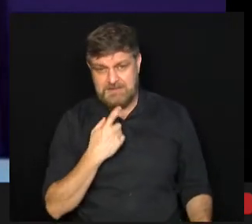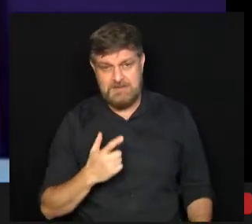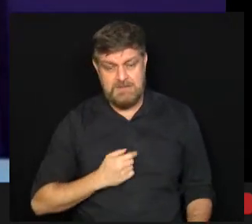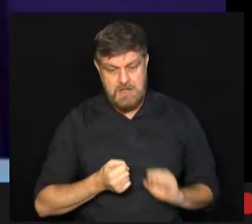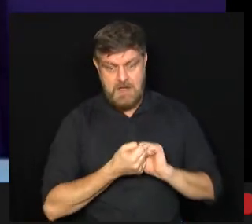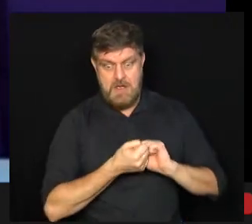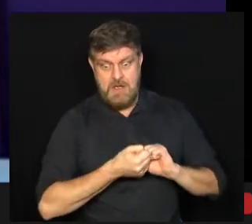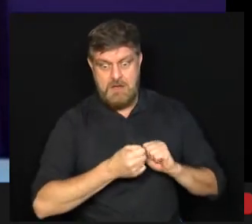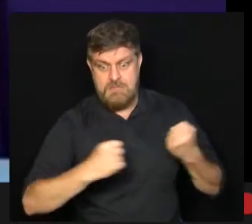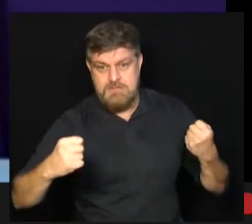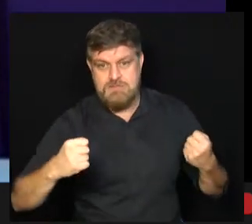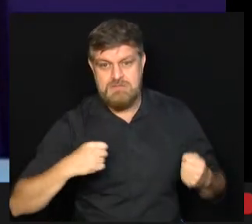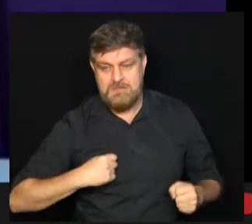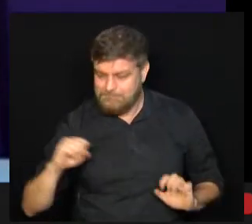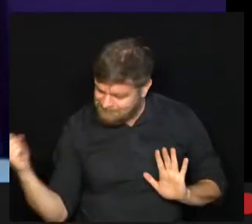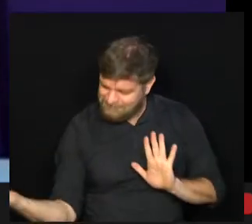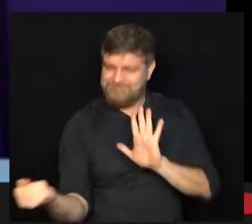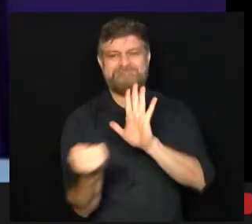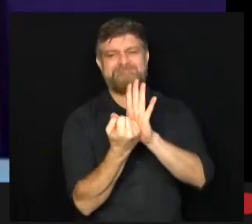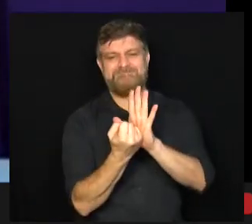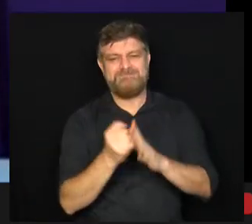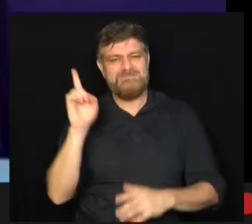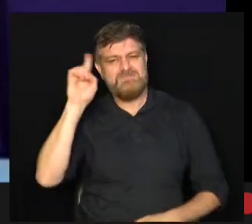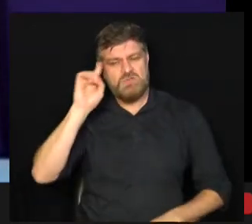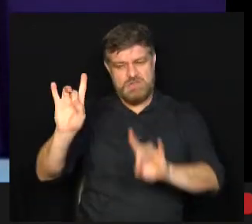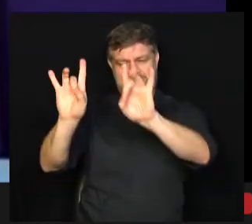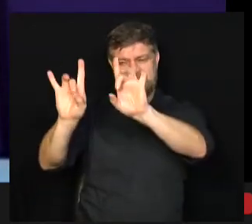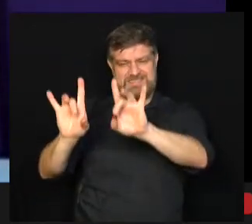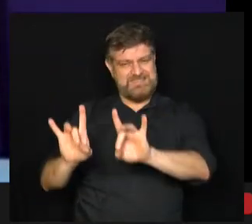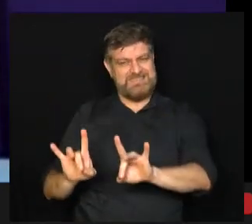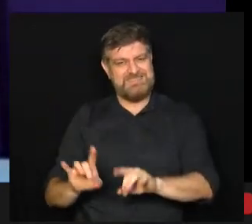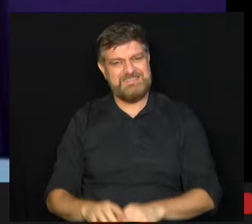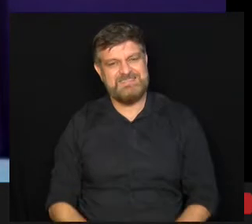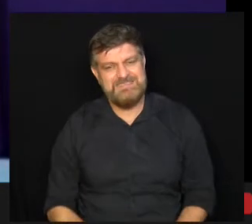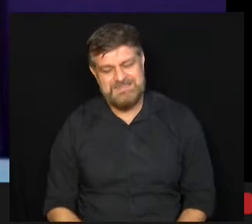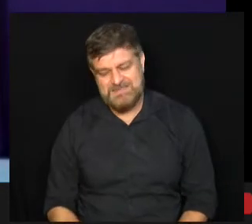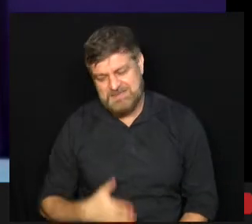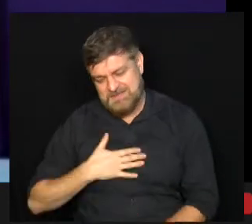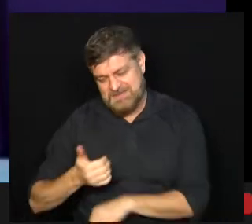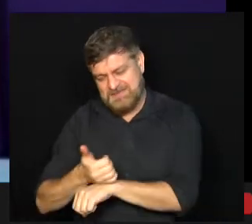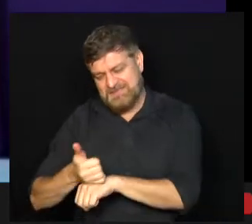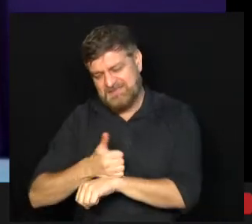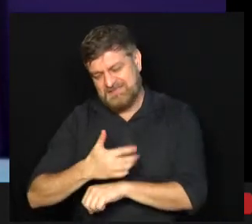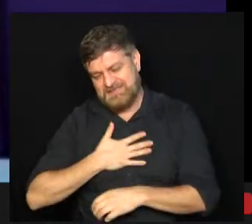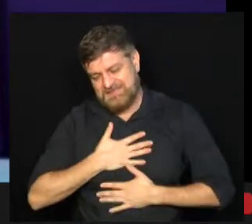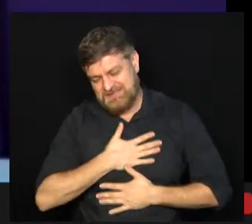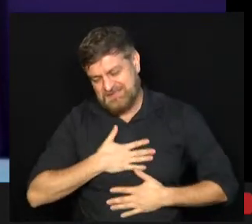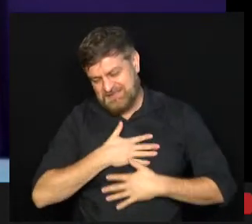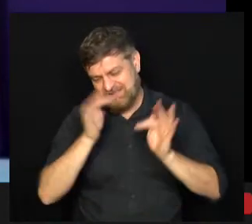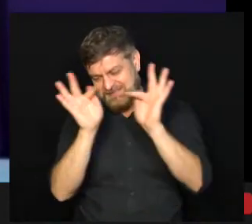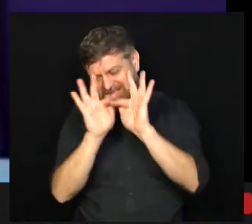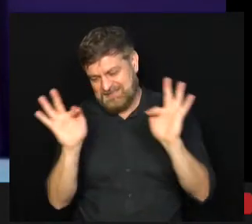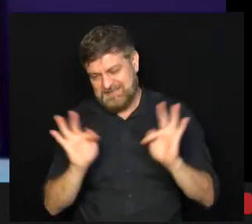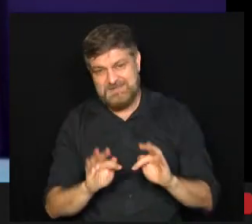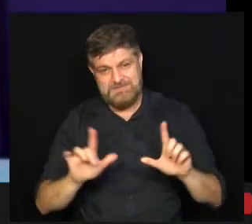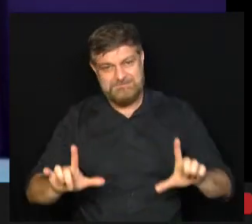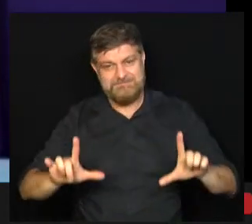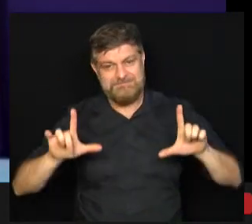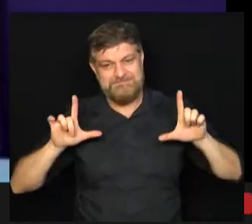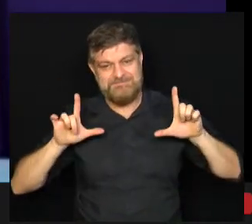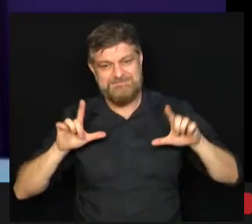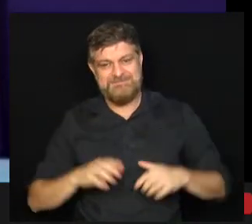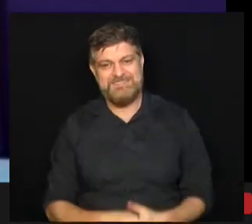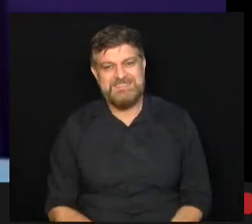dela, reconhecer isso, né? E eu fico muito feliz em estar fazendo parte de tudo